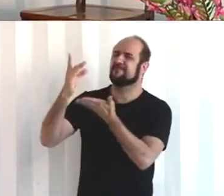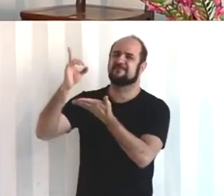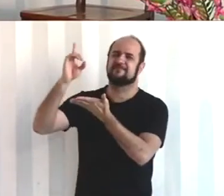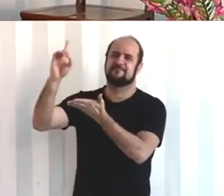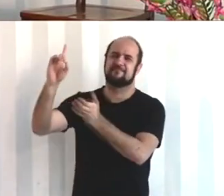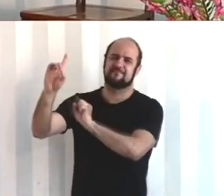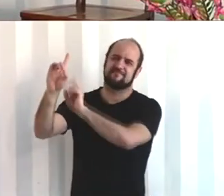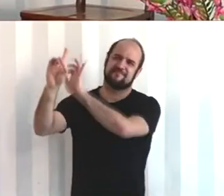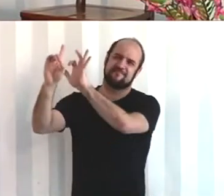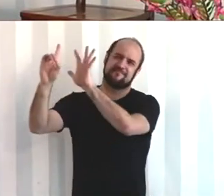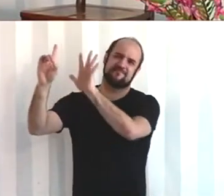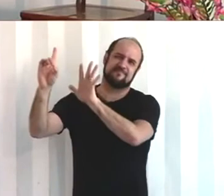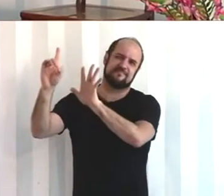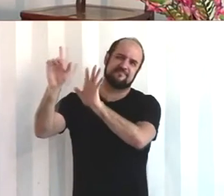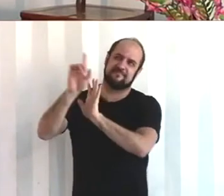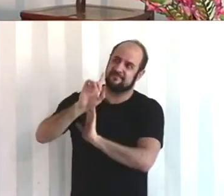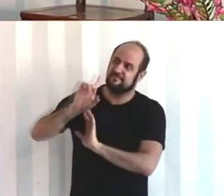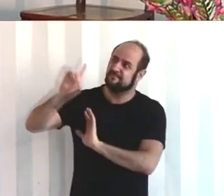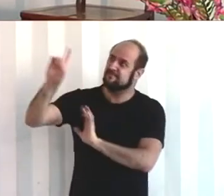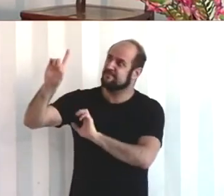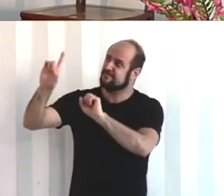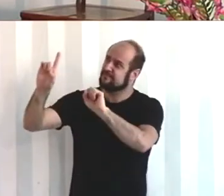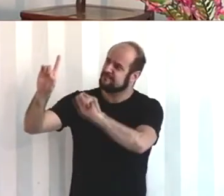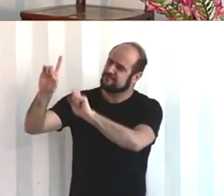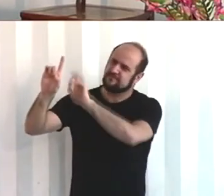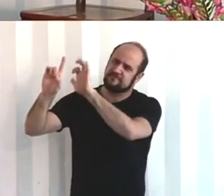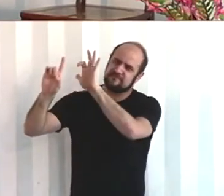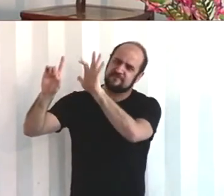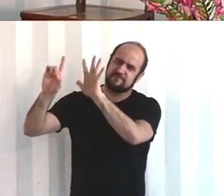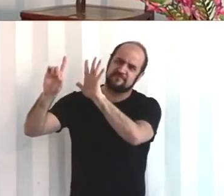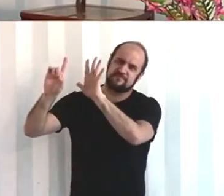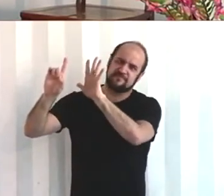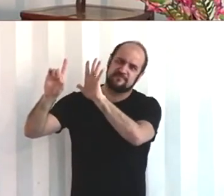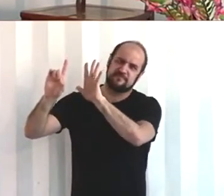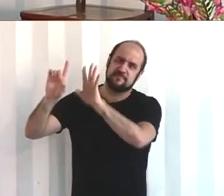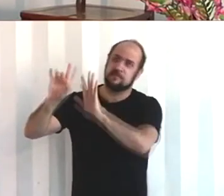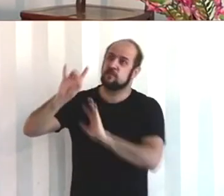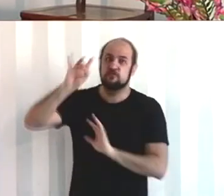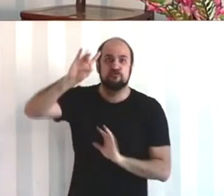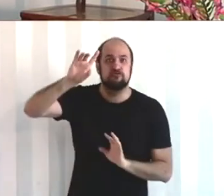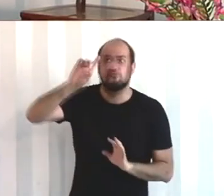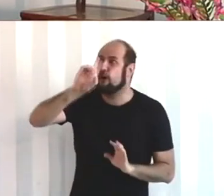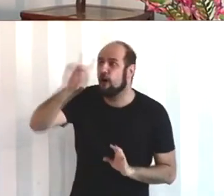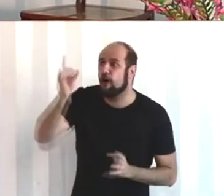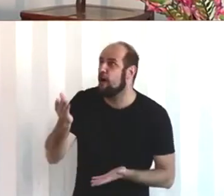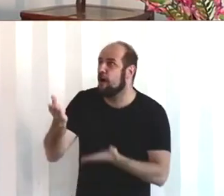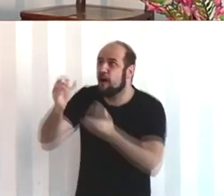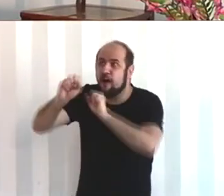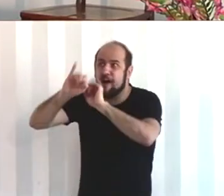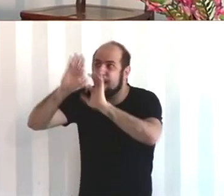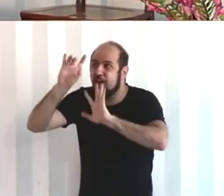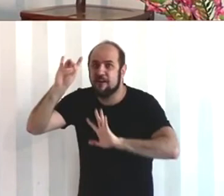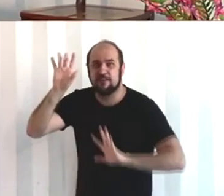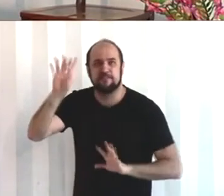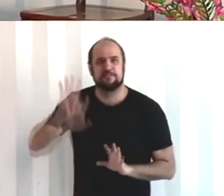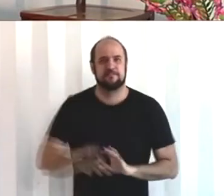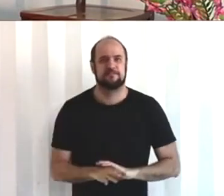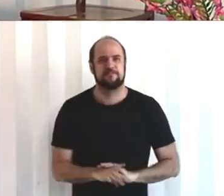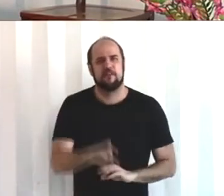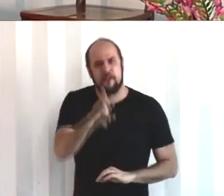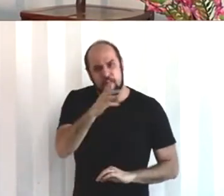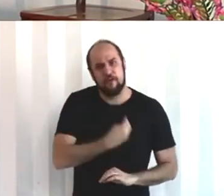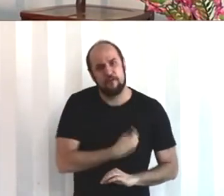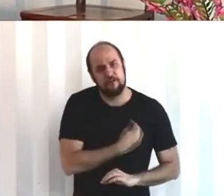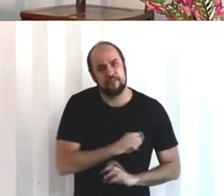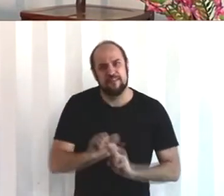A Deus demos glória. Só lhe deu glória, somente a Deus a glória. Viva para a glória do Senhor,